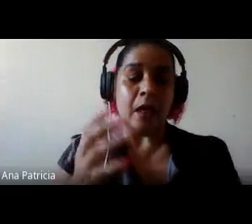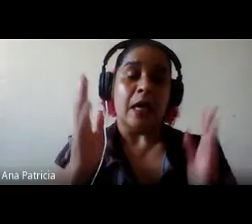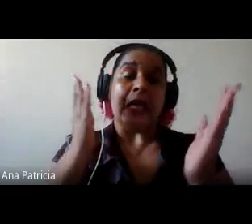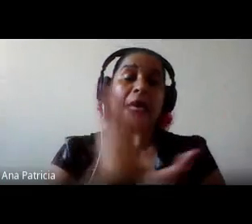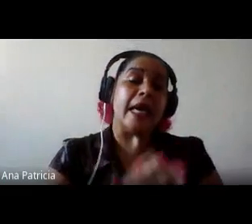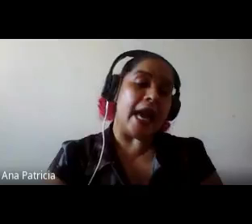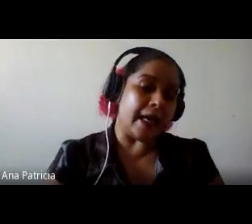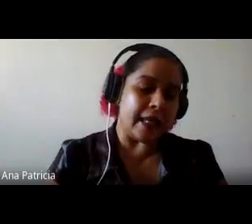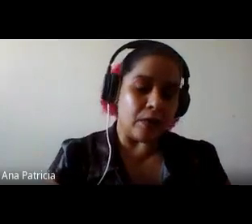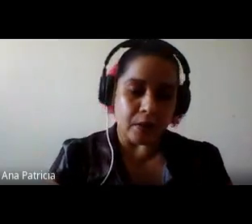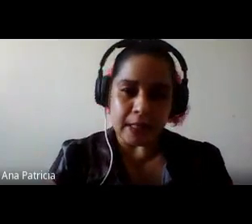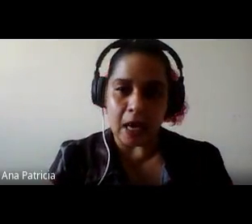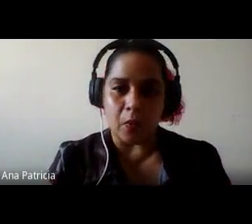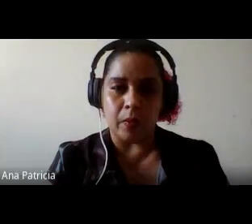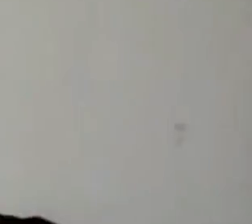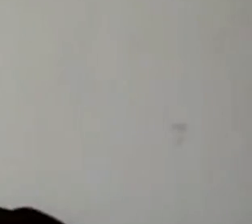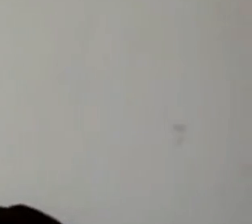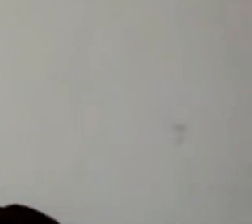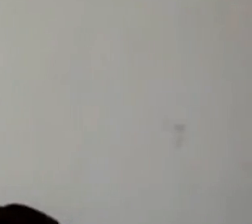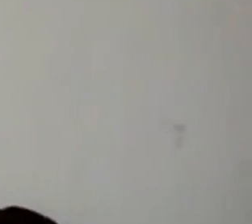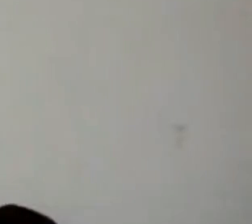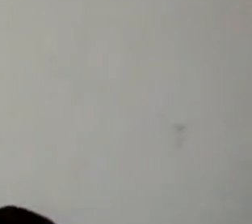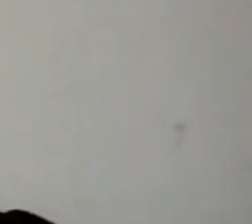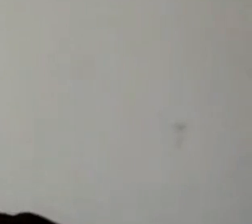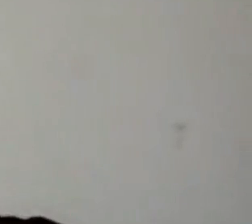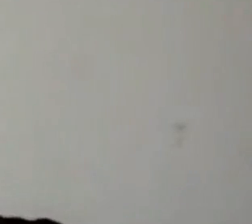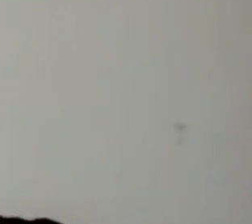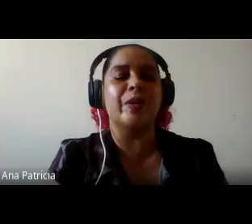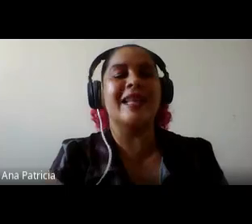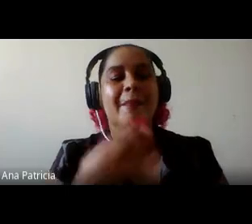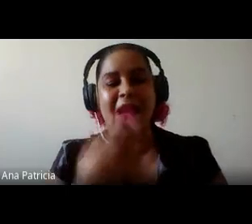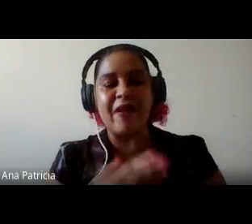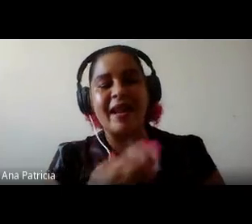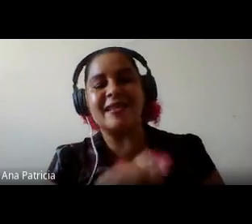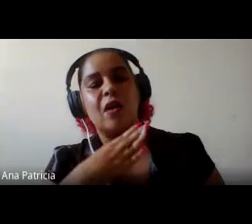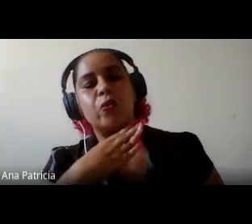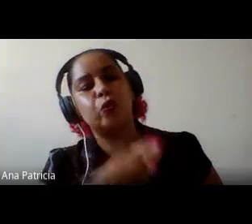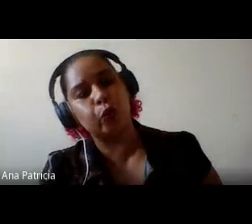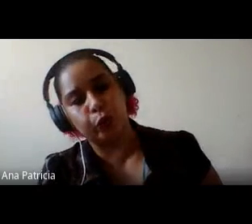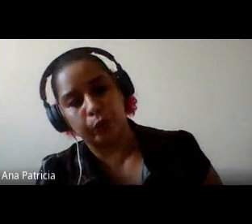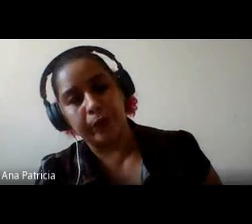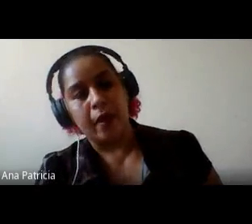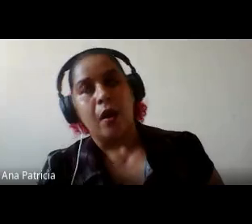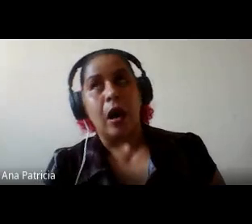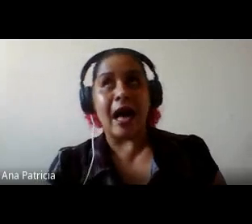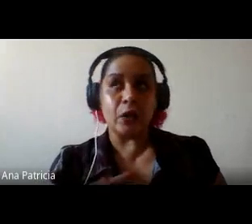Ok? E quem é que dá o seu sinal? Uma pessoa da comunidade surda, de preferência o